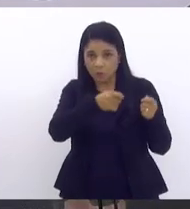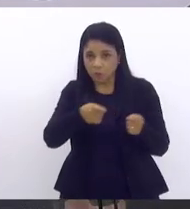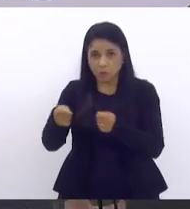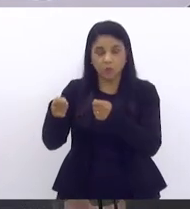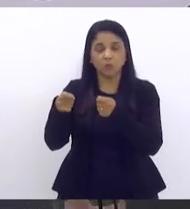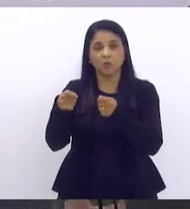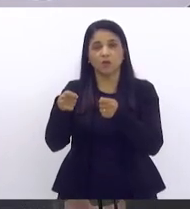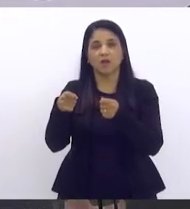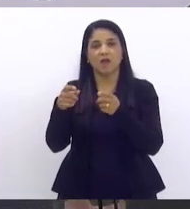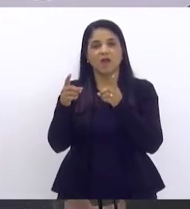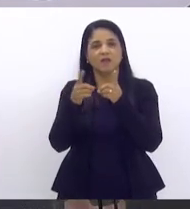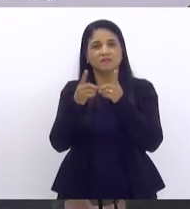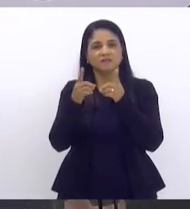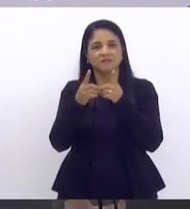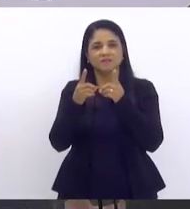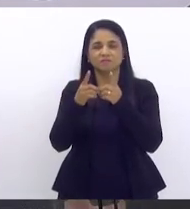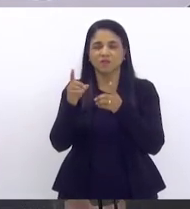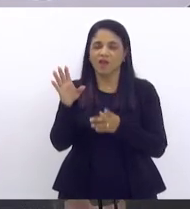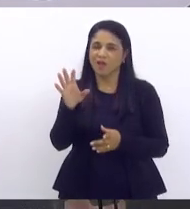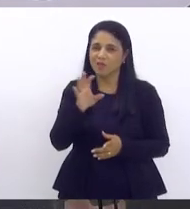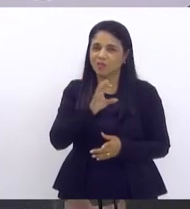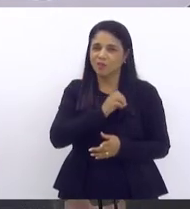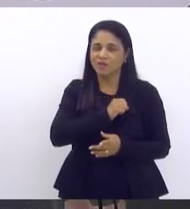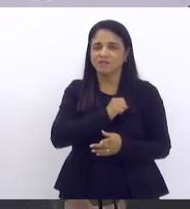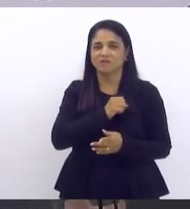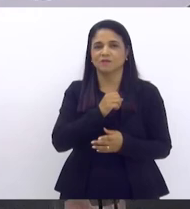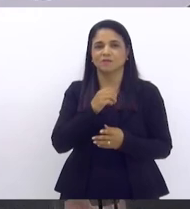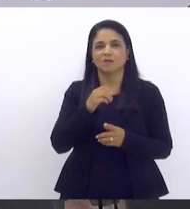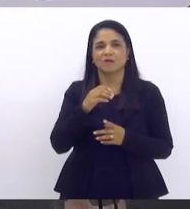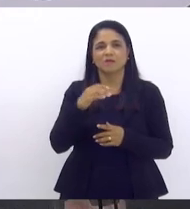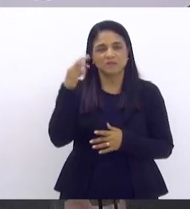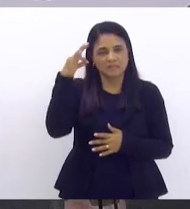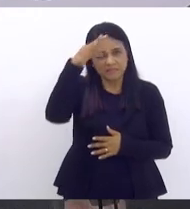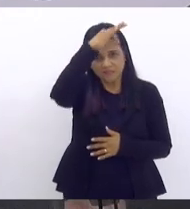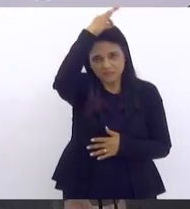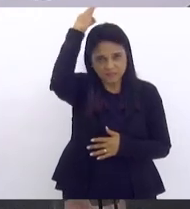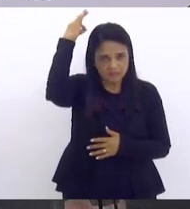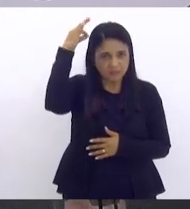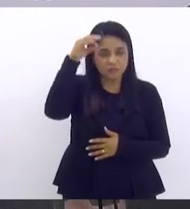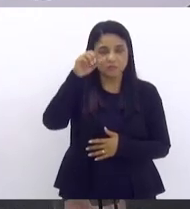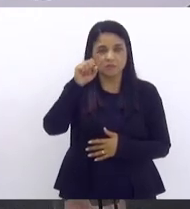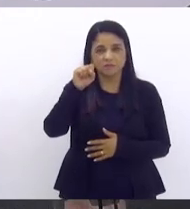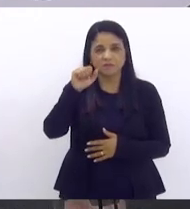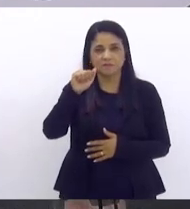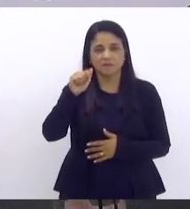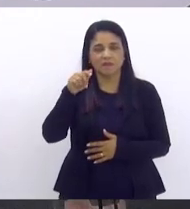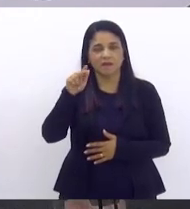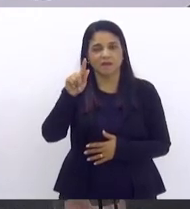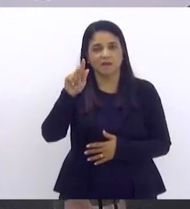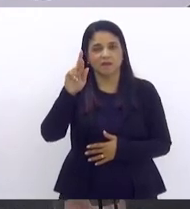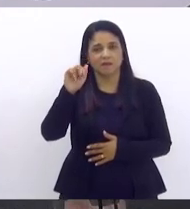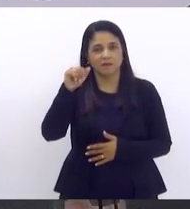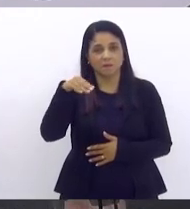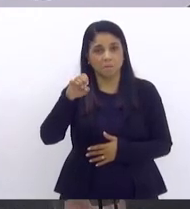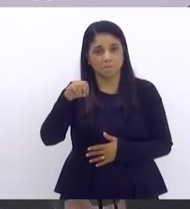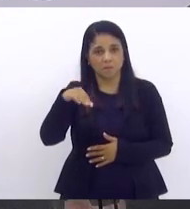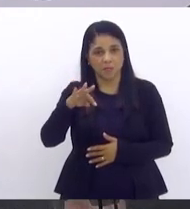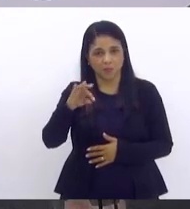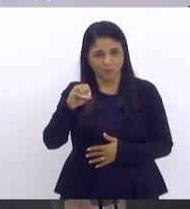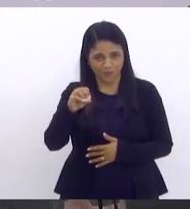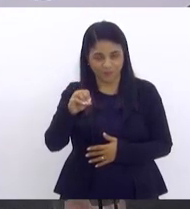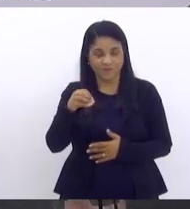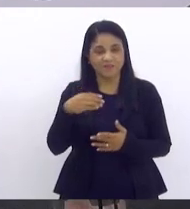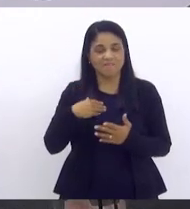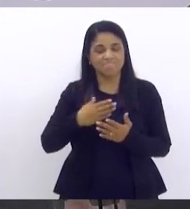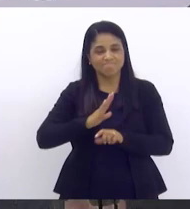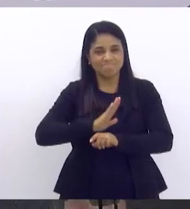com adoração ao Santíssimo Sacramento e confissão. Isto é catequese na veia, no estado do